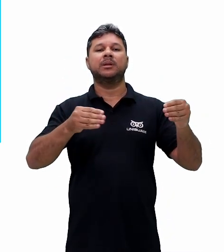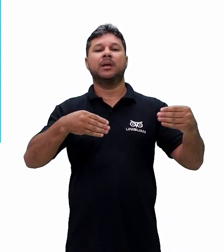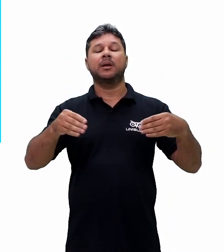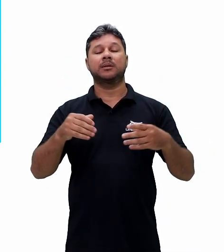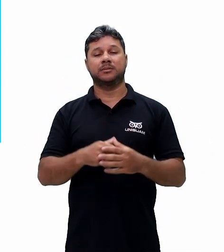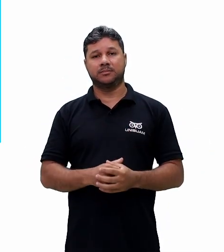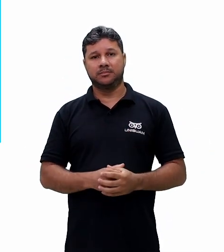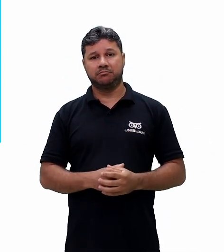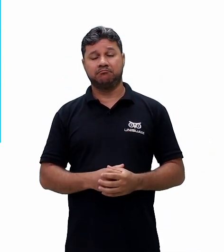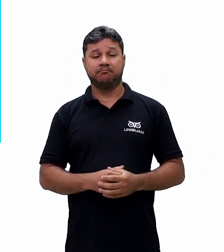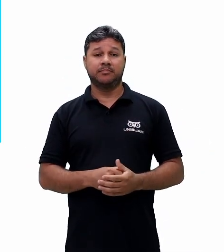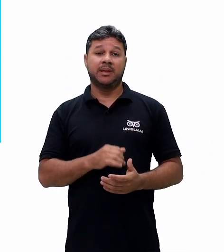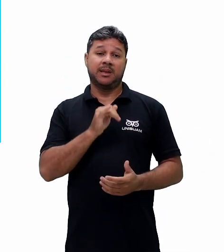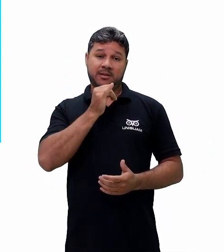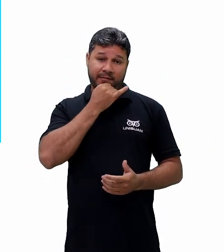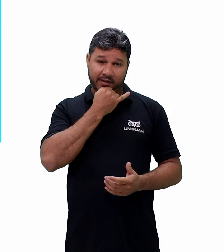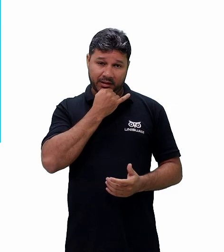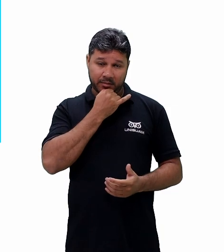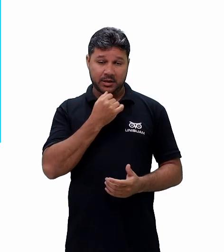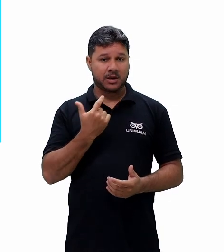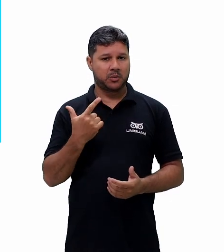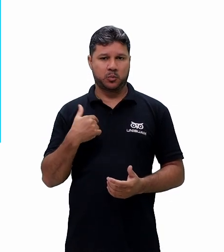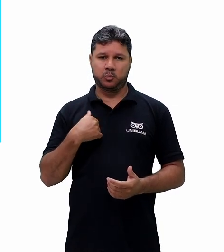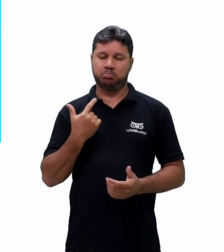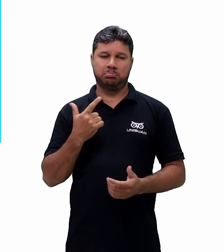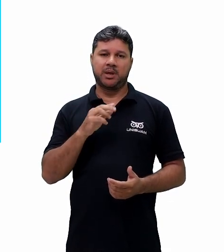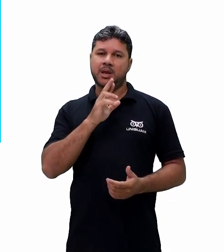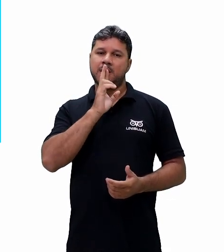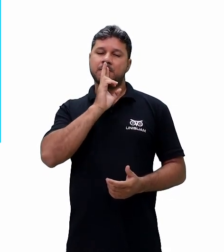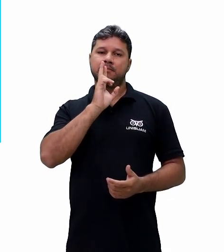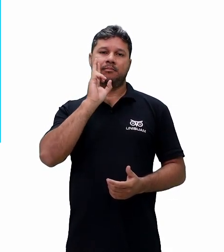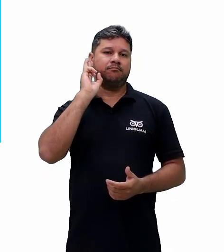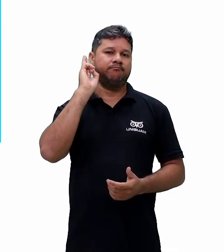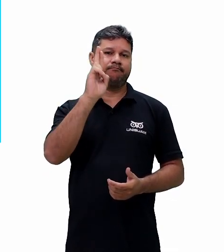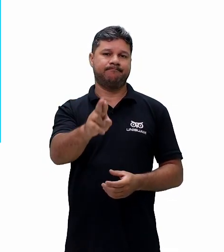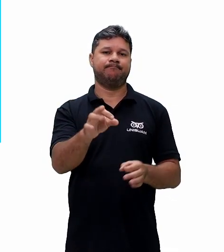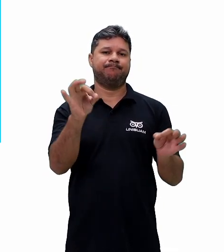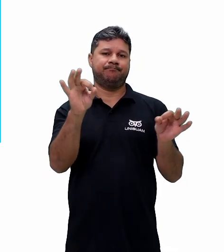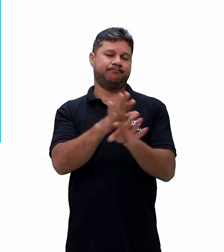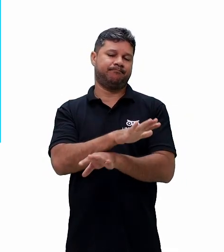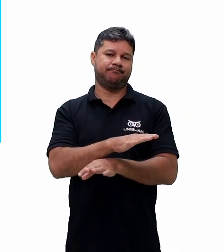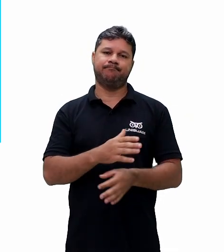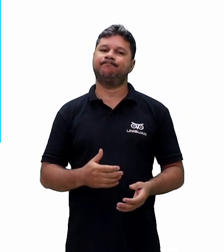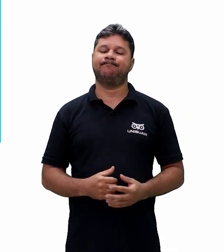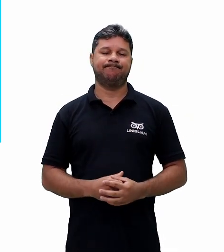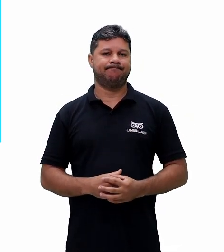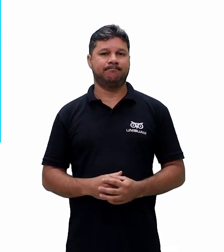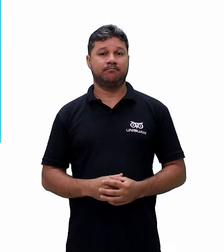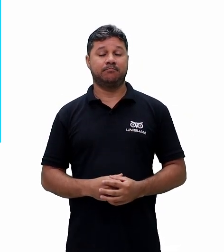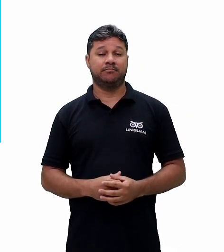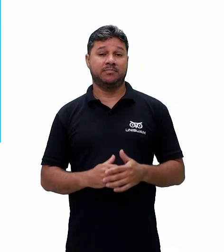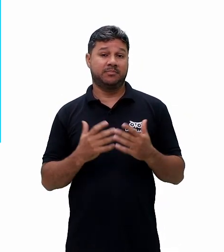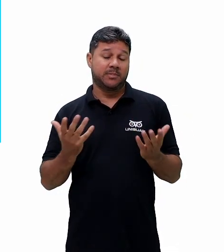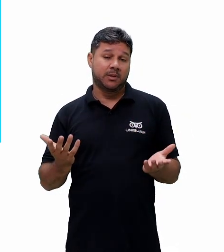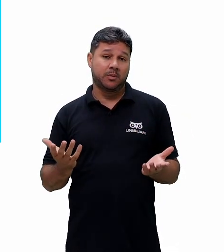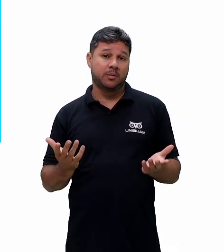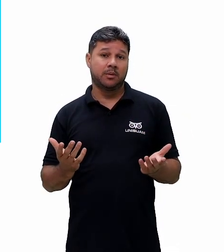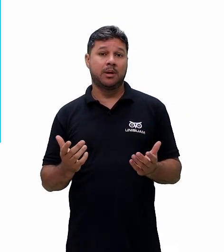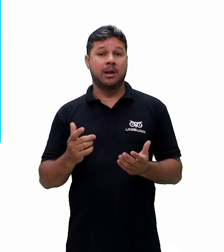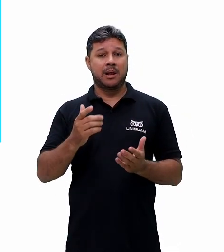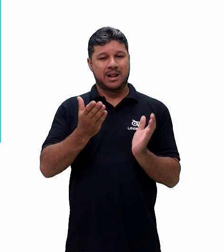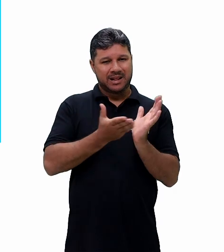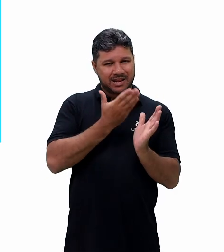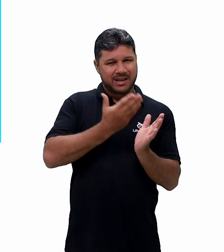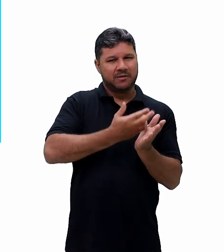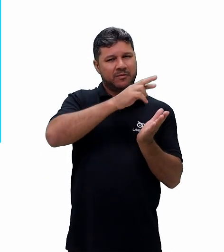a flexibilidade? Infelizmente, eu não tenho essa resposta.